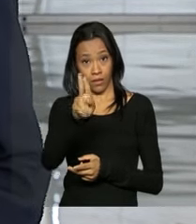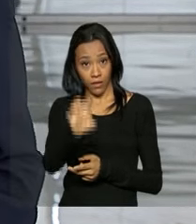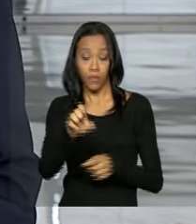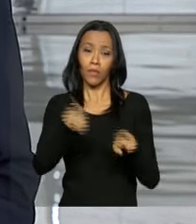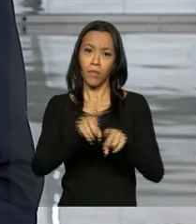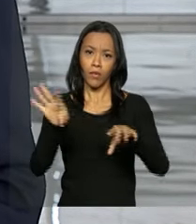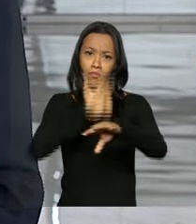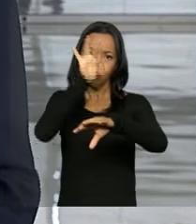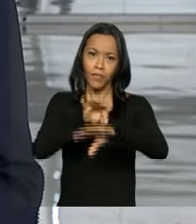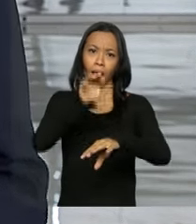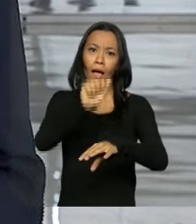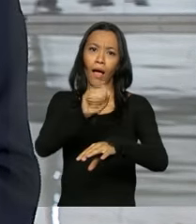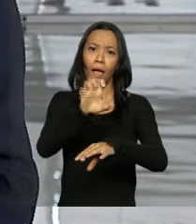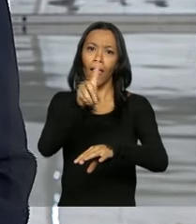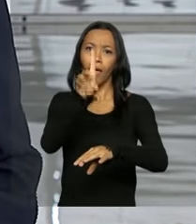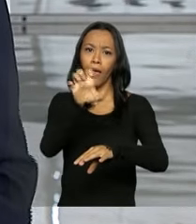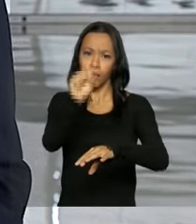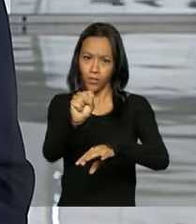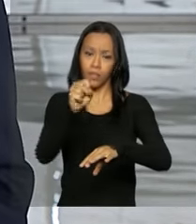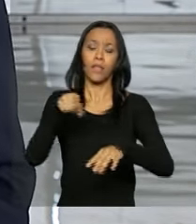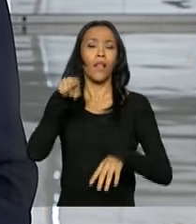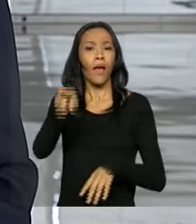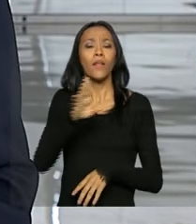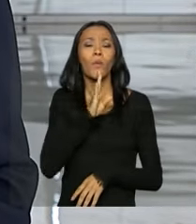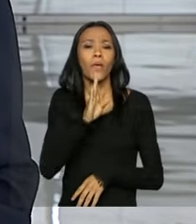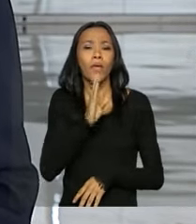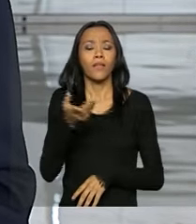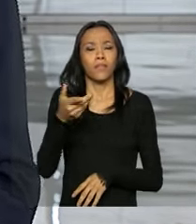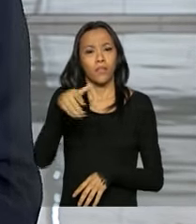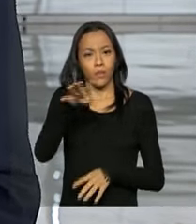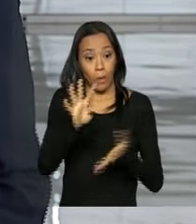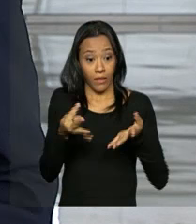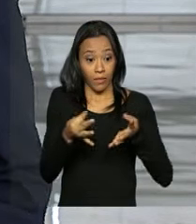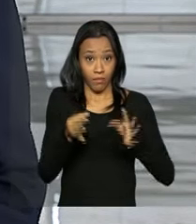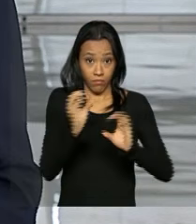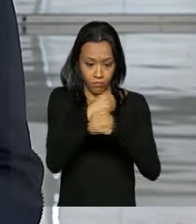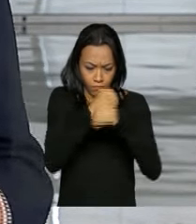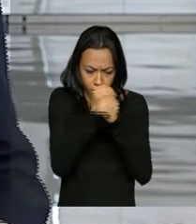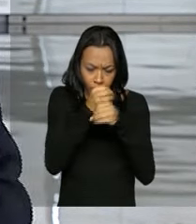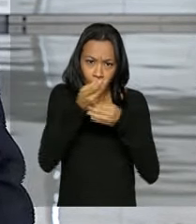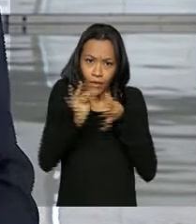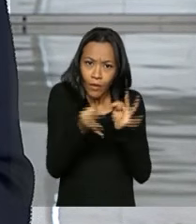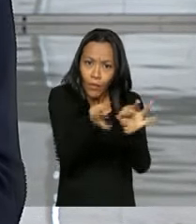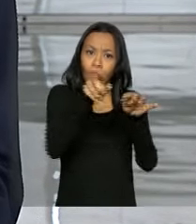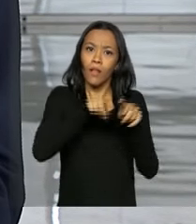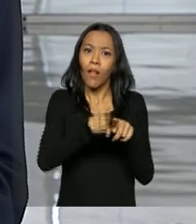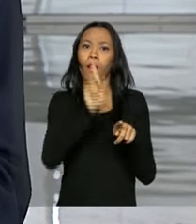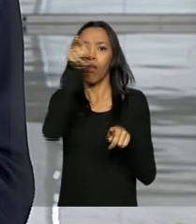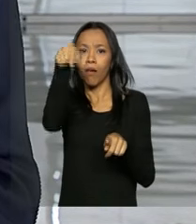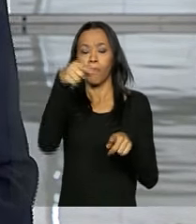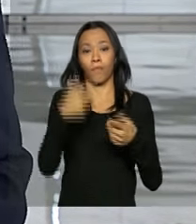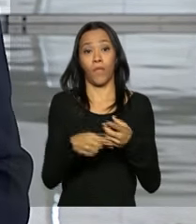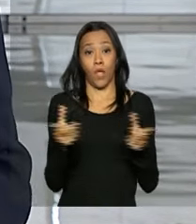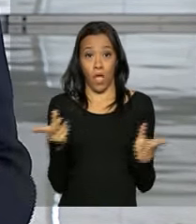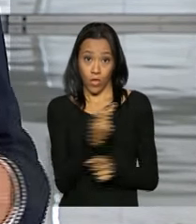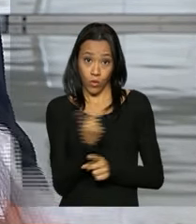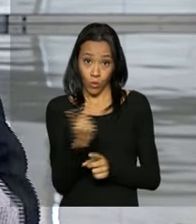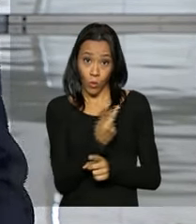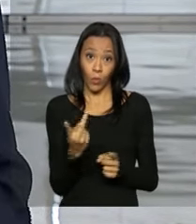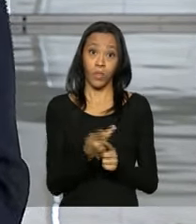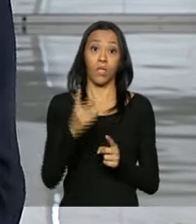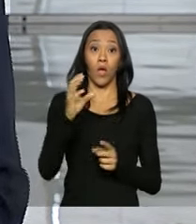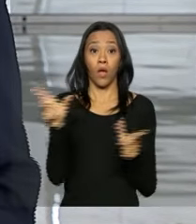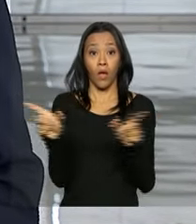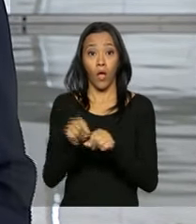eles também conhecem o Instituto de Tecnologia em imunobiológicos biomanguinhos a opas e a OMS tem atuado